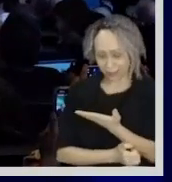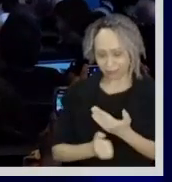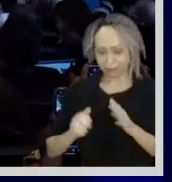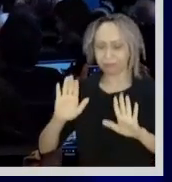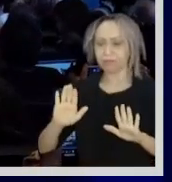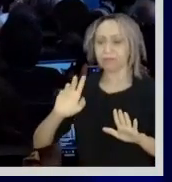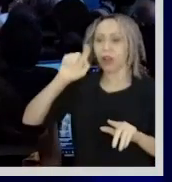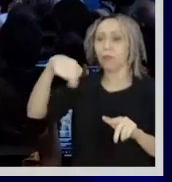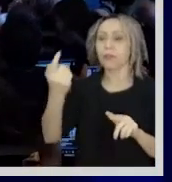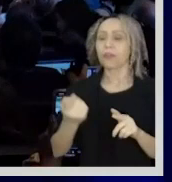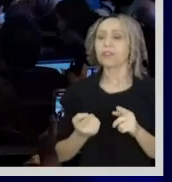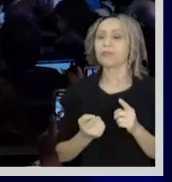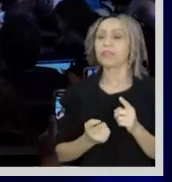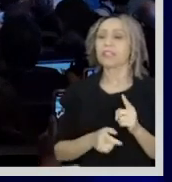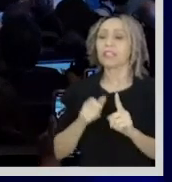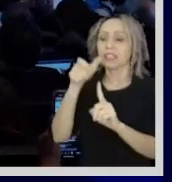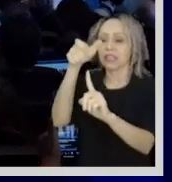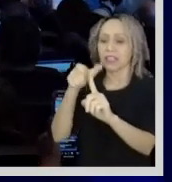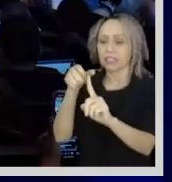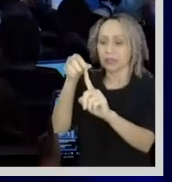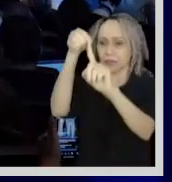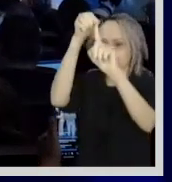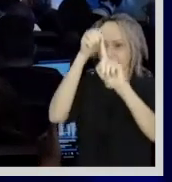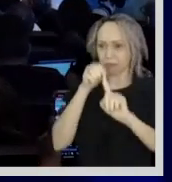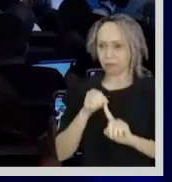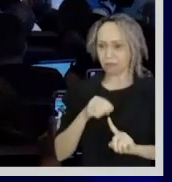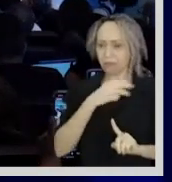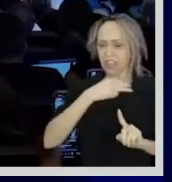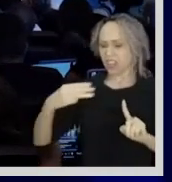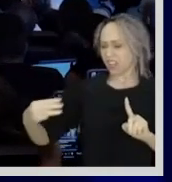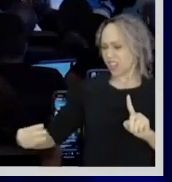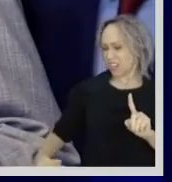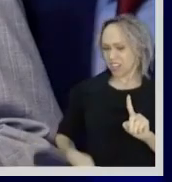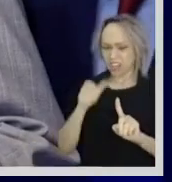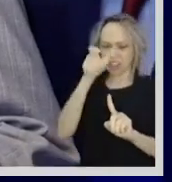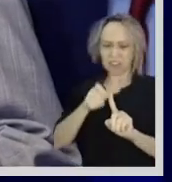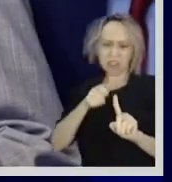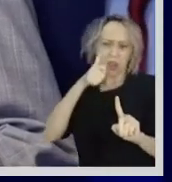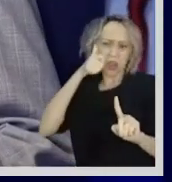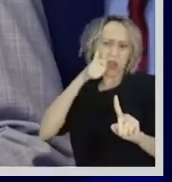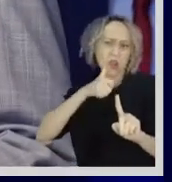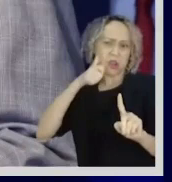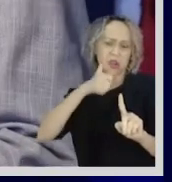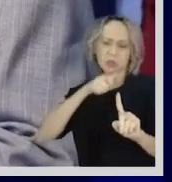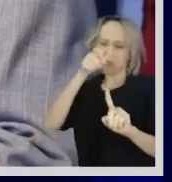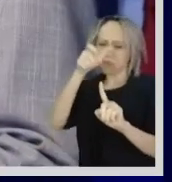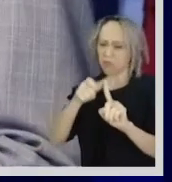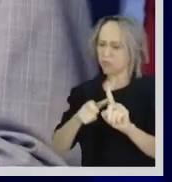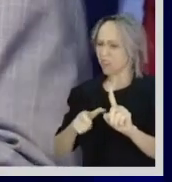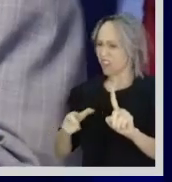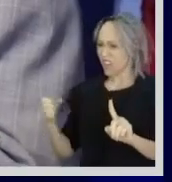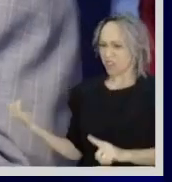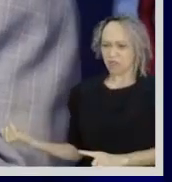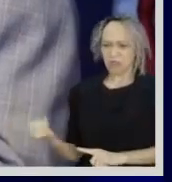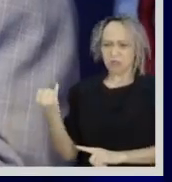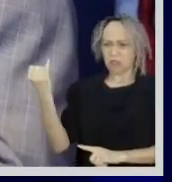não contentaram aí. Eles não estiveram a contento e eles querem algo mais. Então, quando a União Brasil vem e fala que não vai fazer parte da base